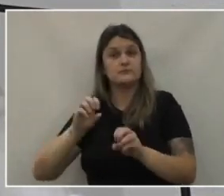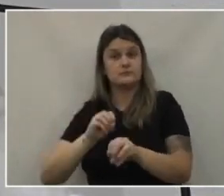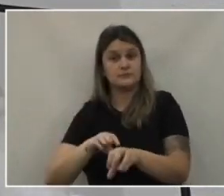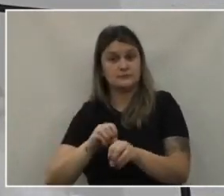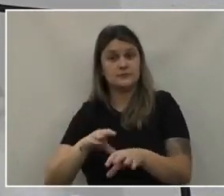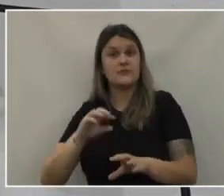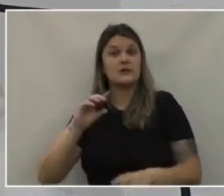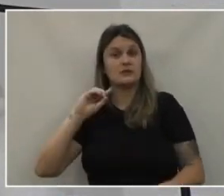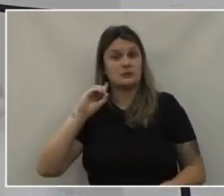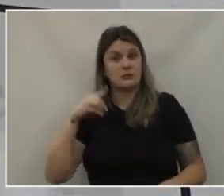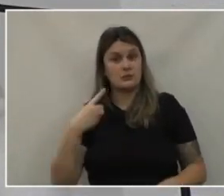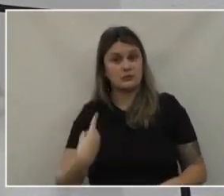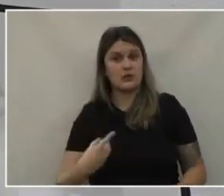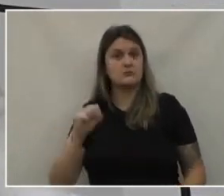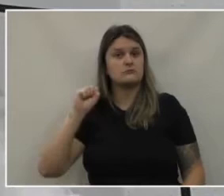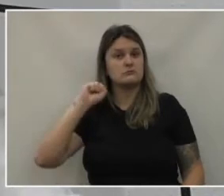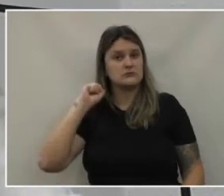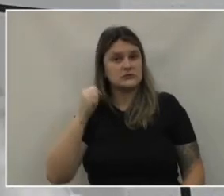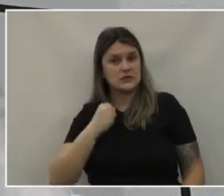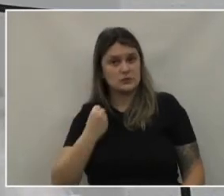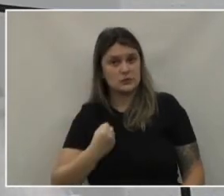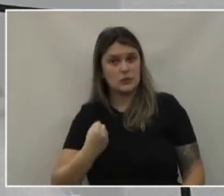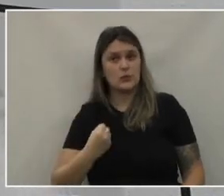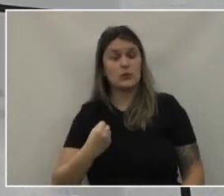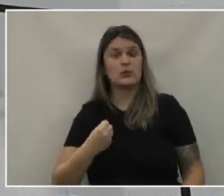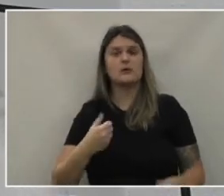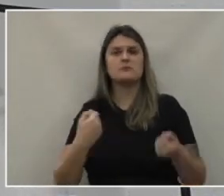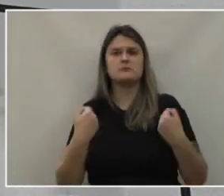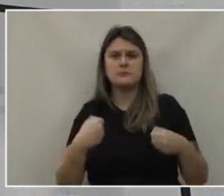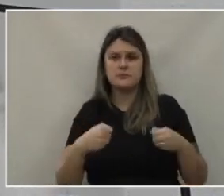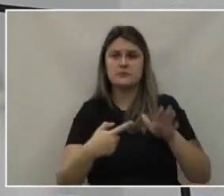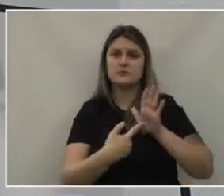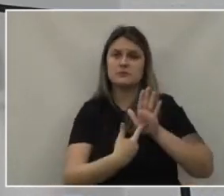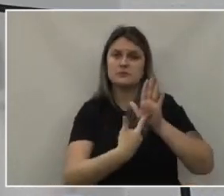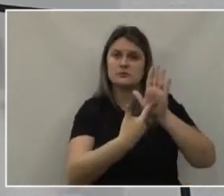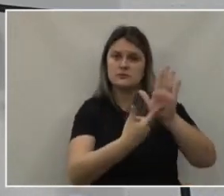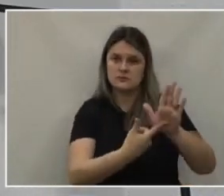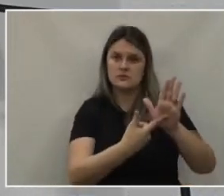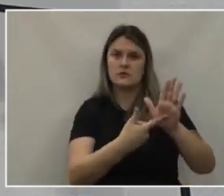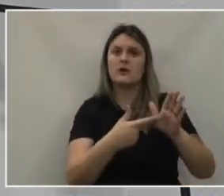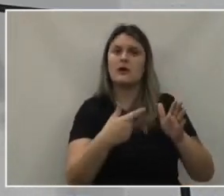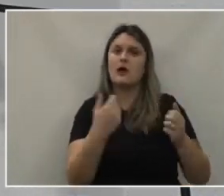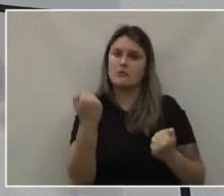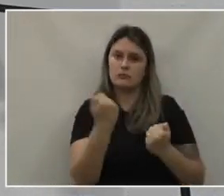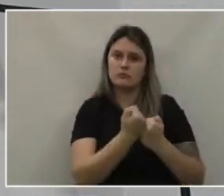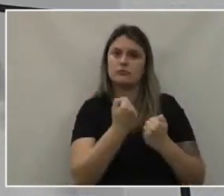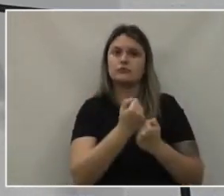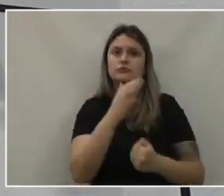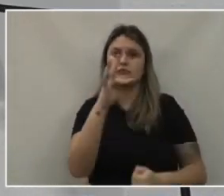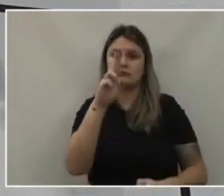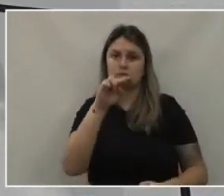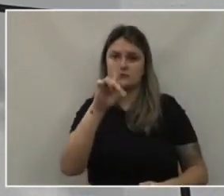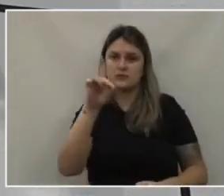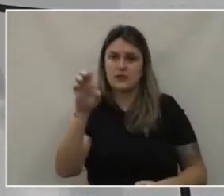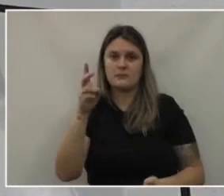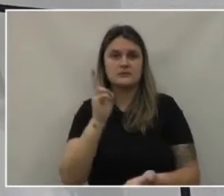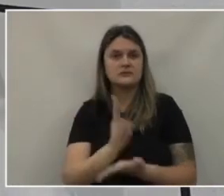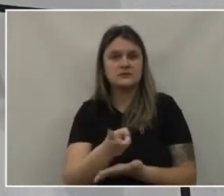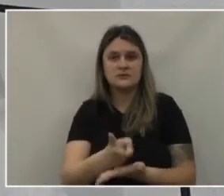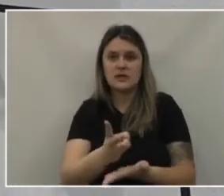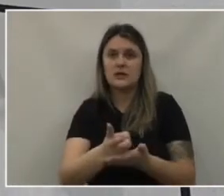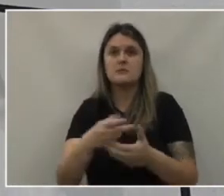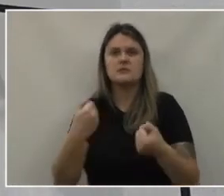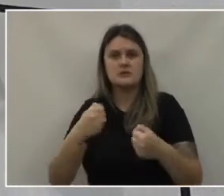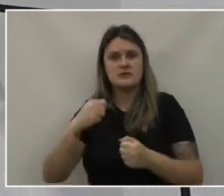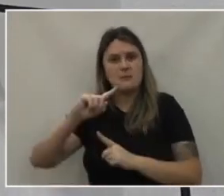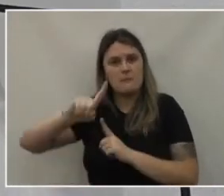educação, deputados, senadores, para apresentar a defesa do Fundeb permanente e com mais